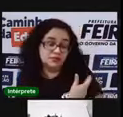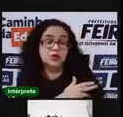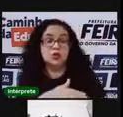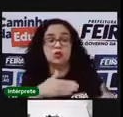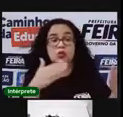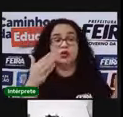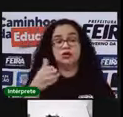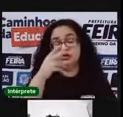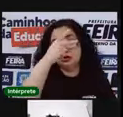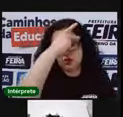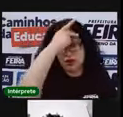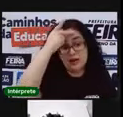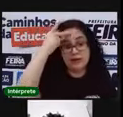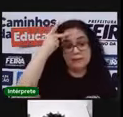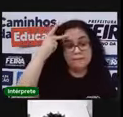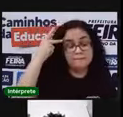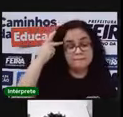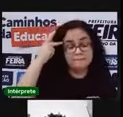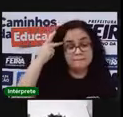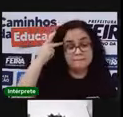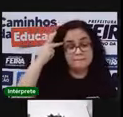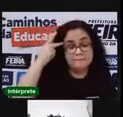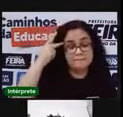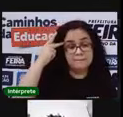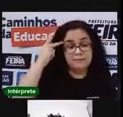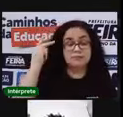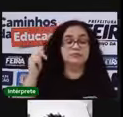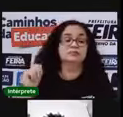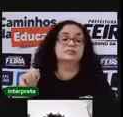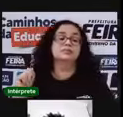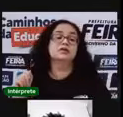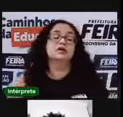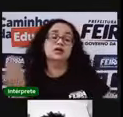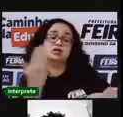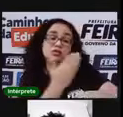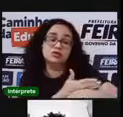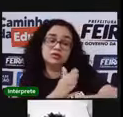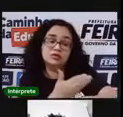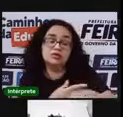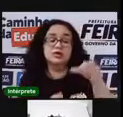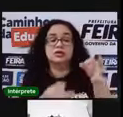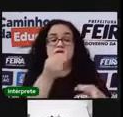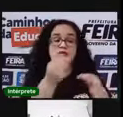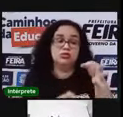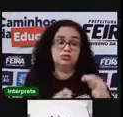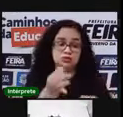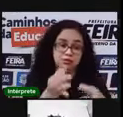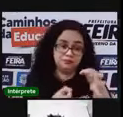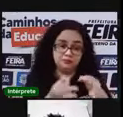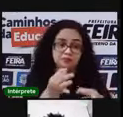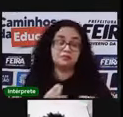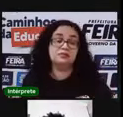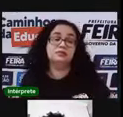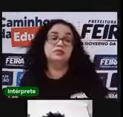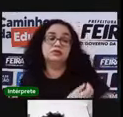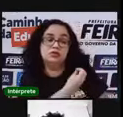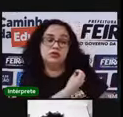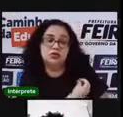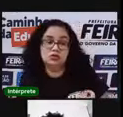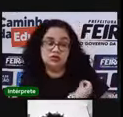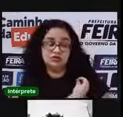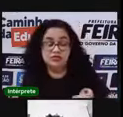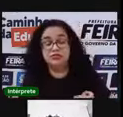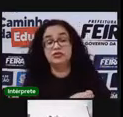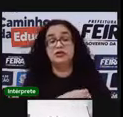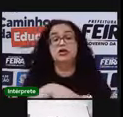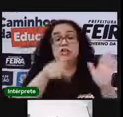gente garante, constrói, não é? Pratica a justiça, não é? Vive sobre a ordem do